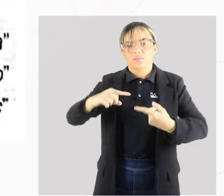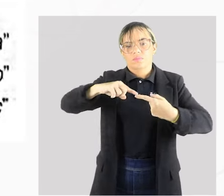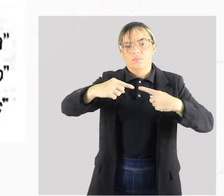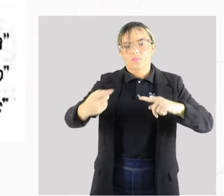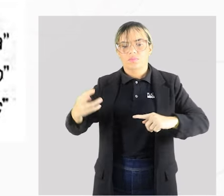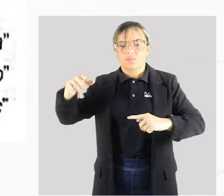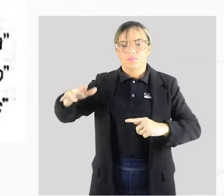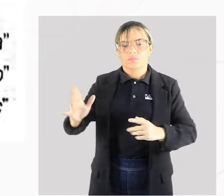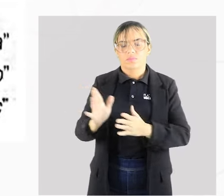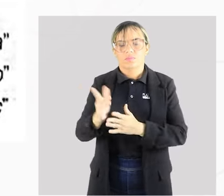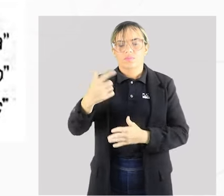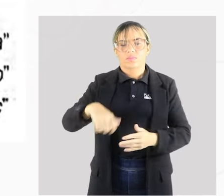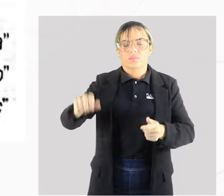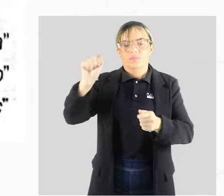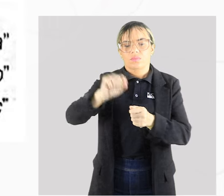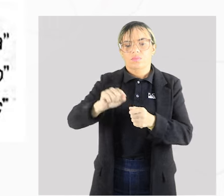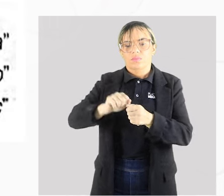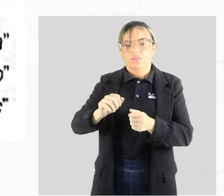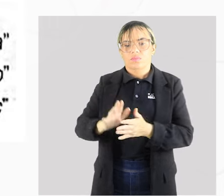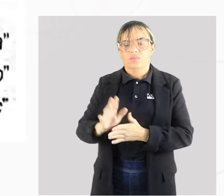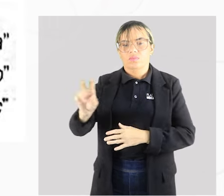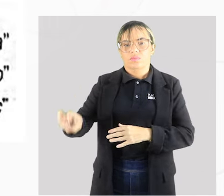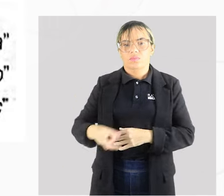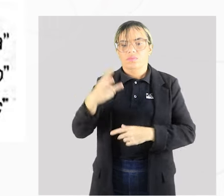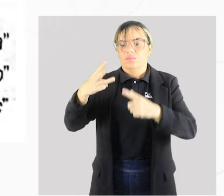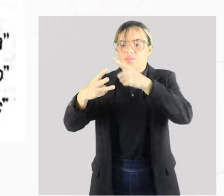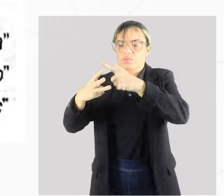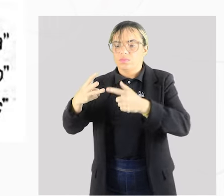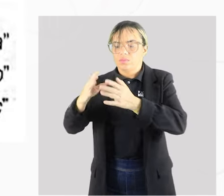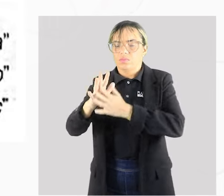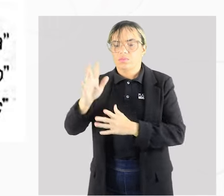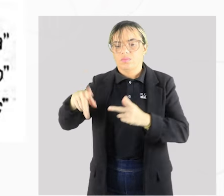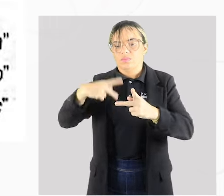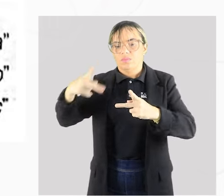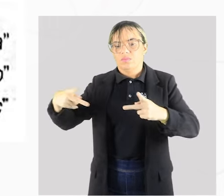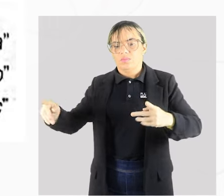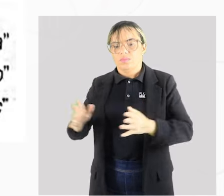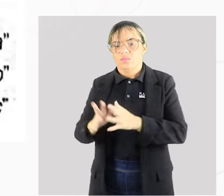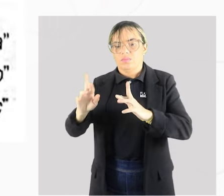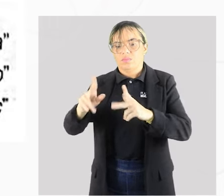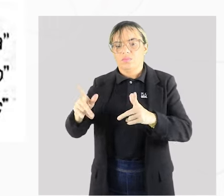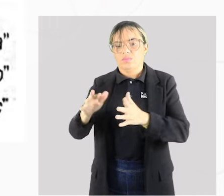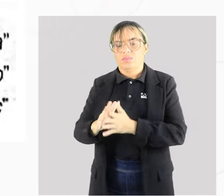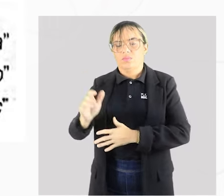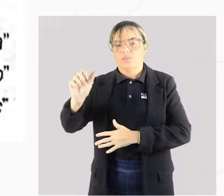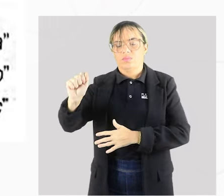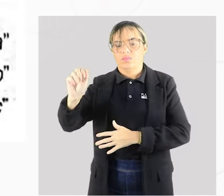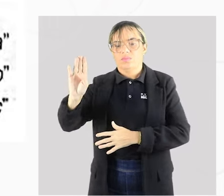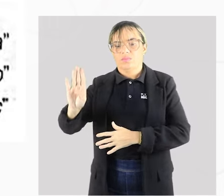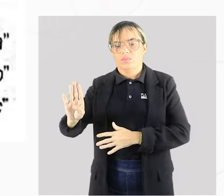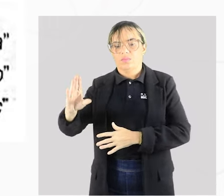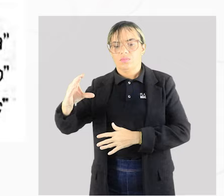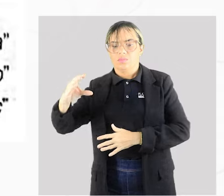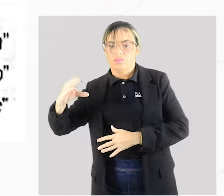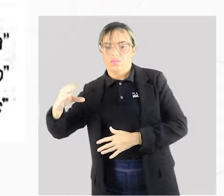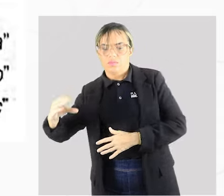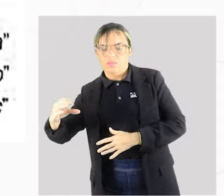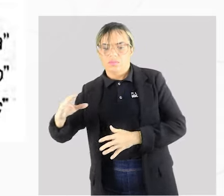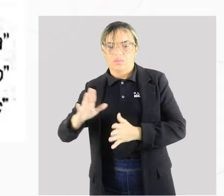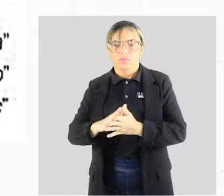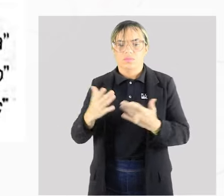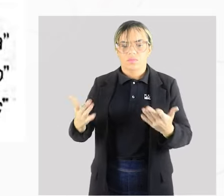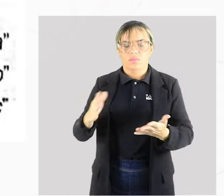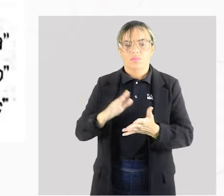RNA a gente fez três proteínas diferentes a gente conseguiu fazer a proteína a a proteína b e a